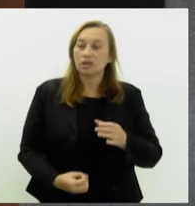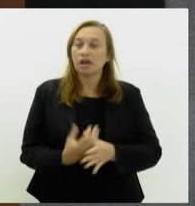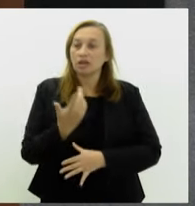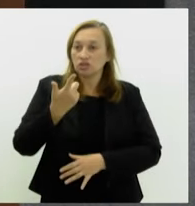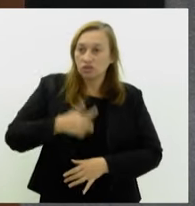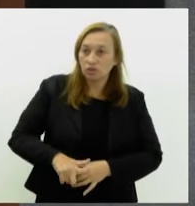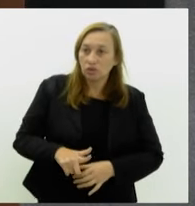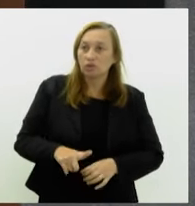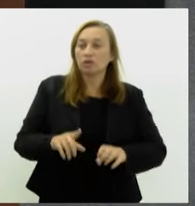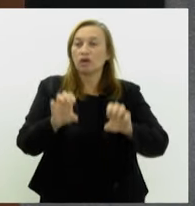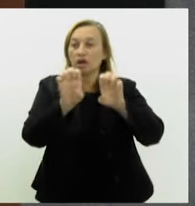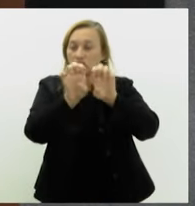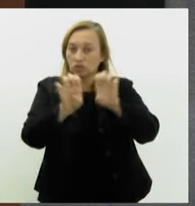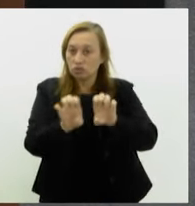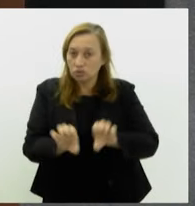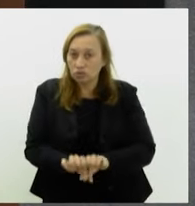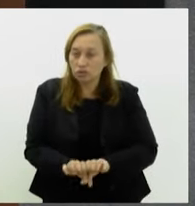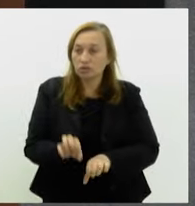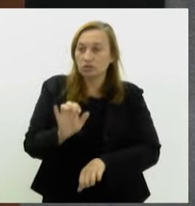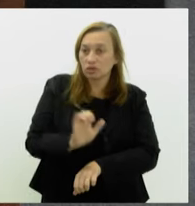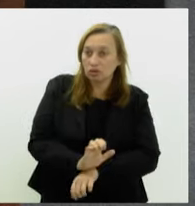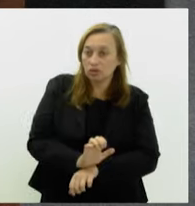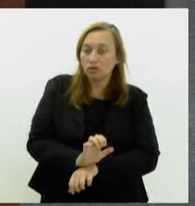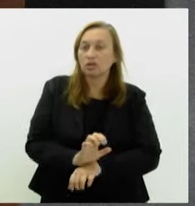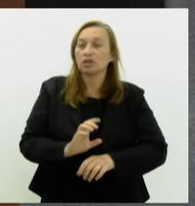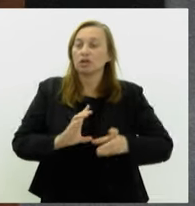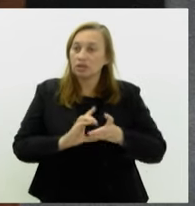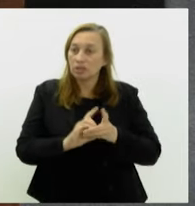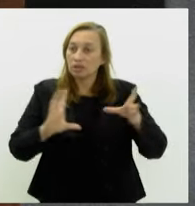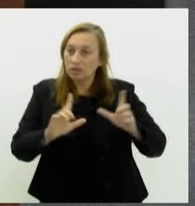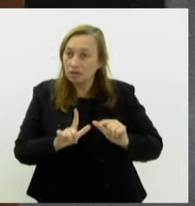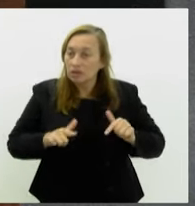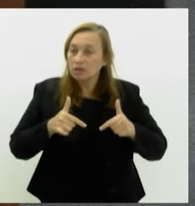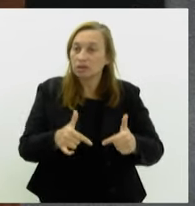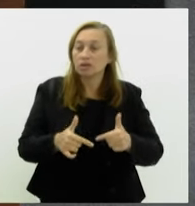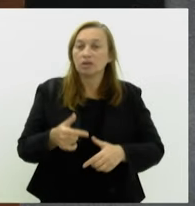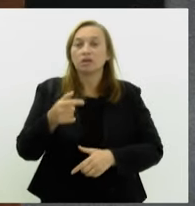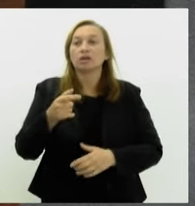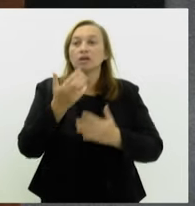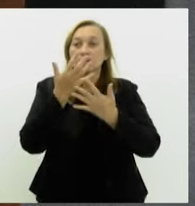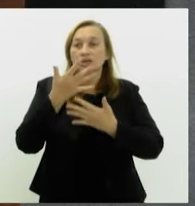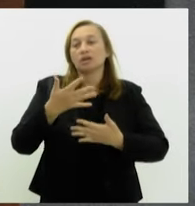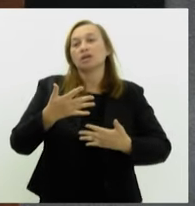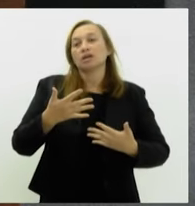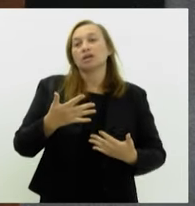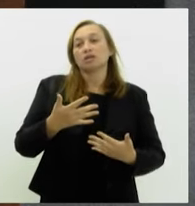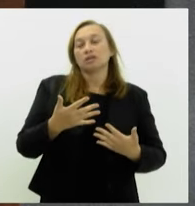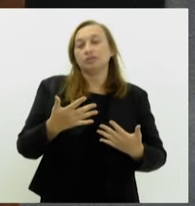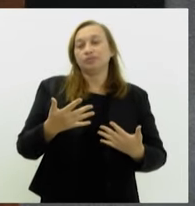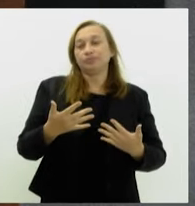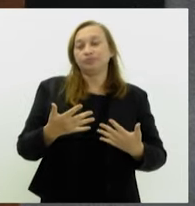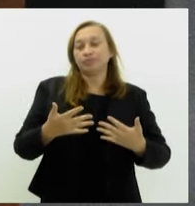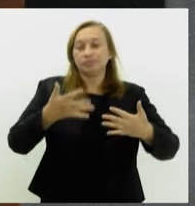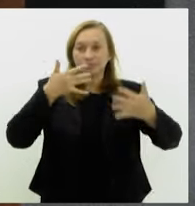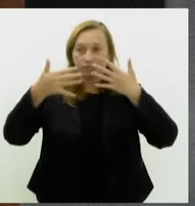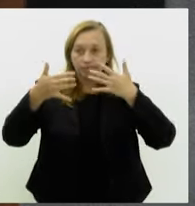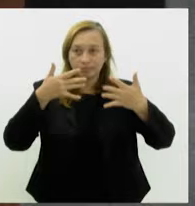Estado, é preciso reerguer a nossa democracia, tendo ciência da transparência do funcionamento das